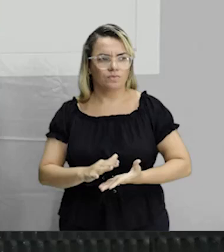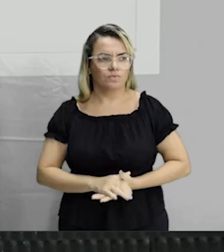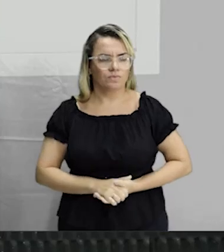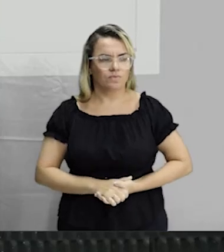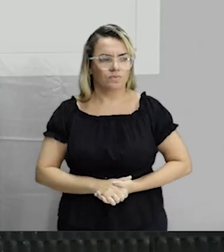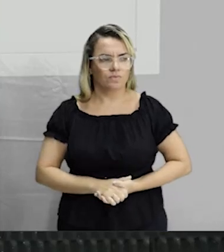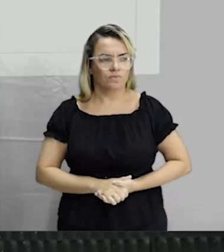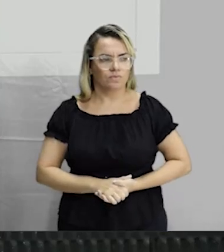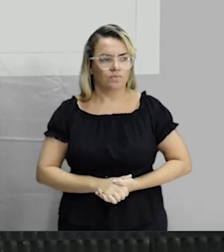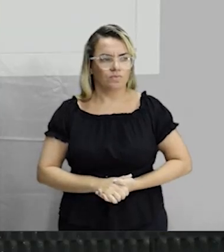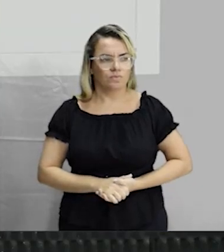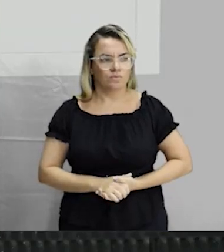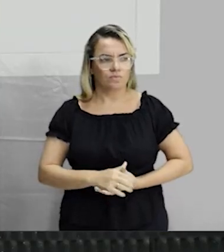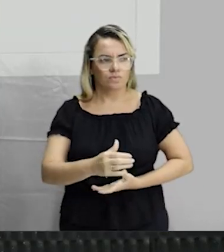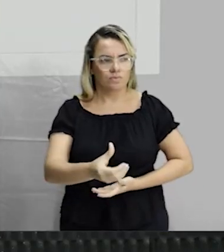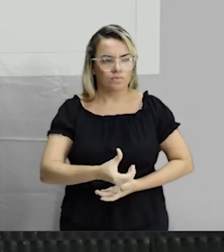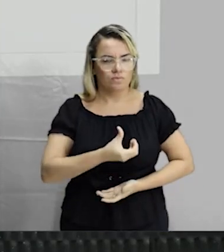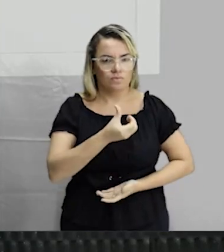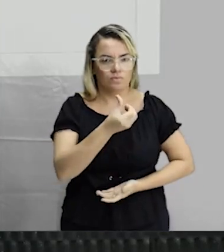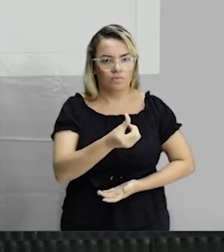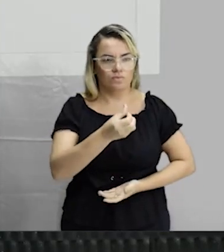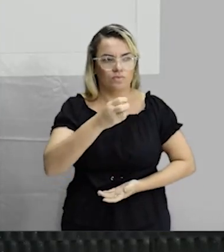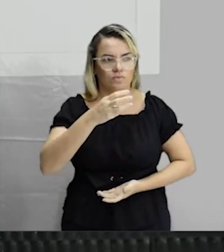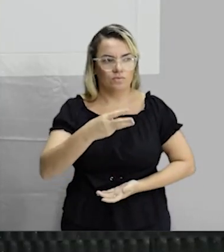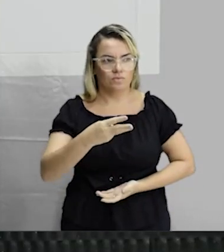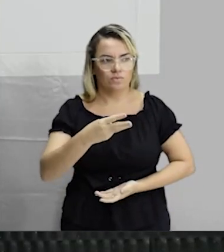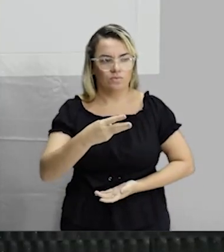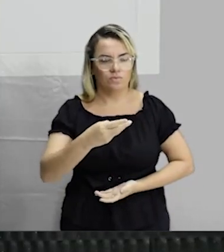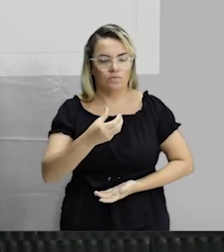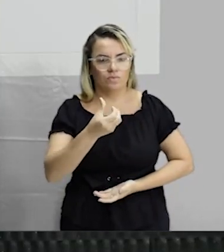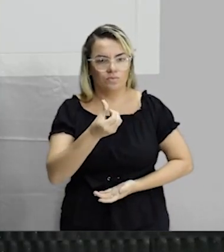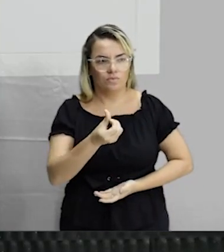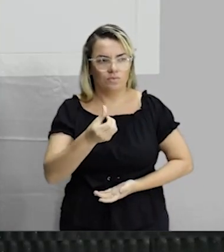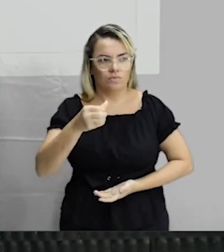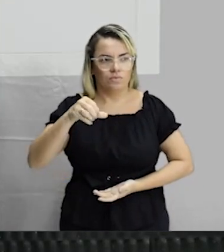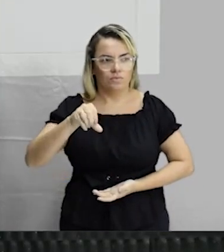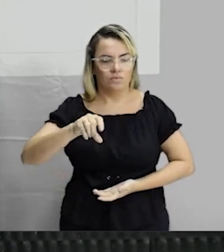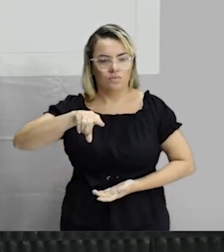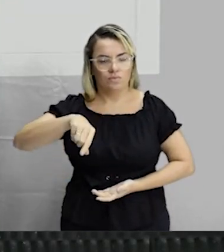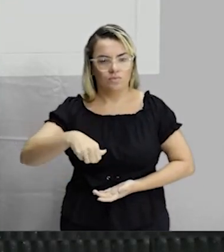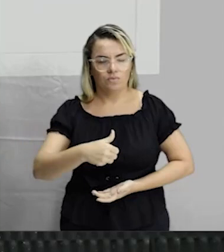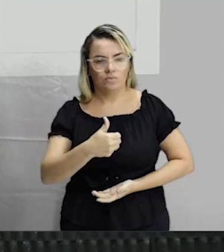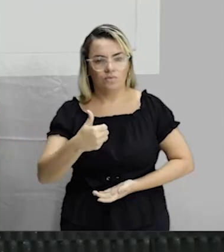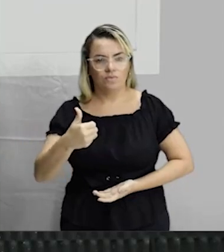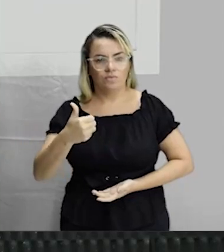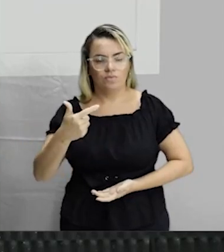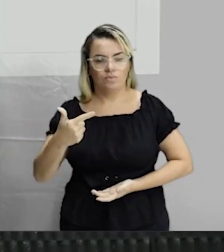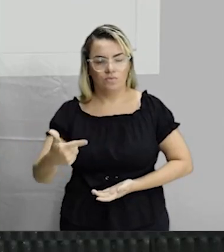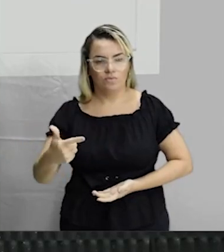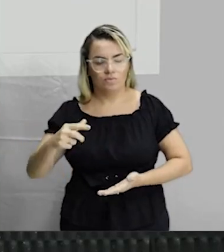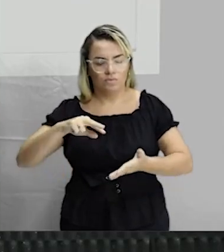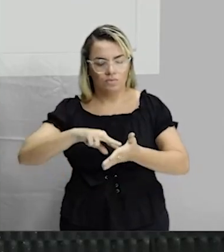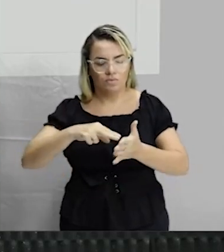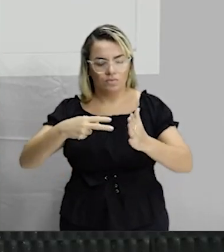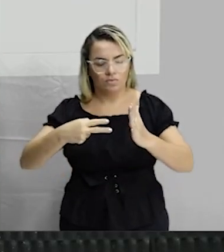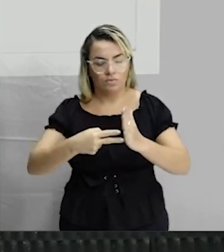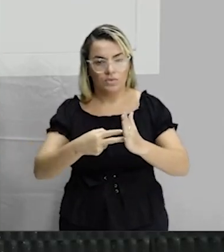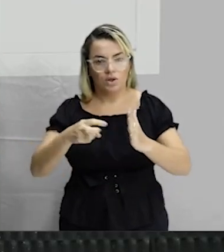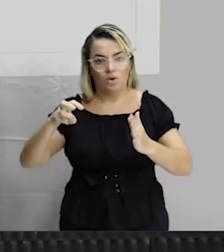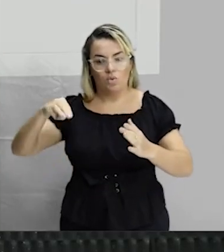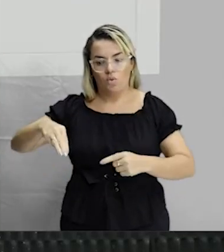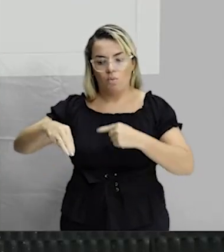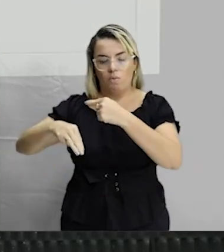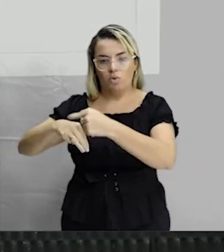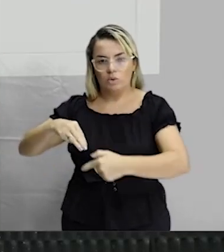6.369,12. Certo? Esse é o montante, turma. Tá? Mas a questão, ele quer saber